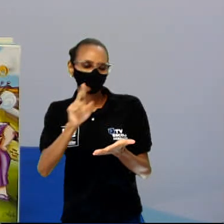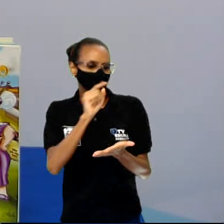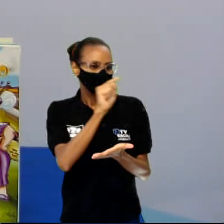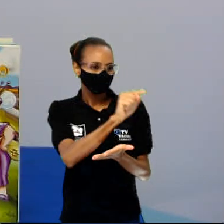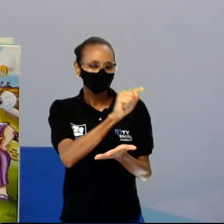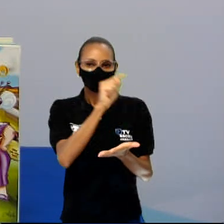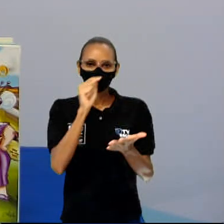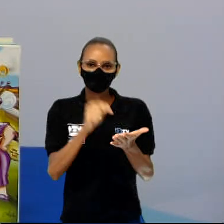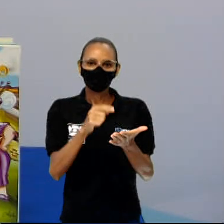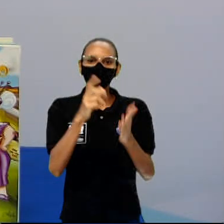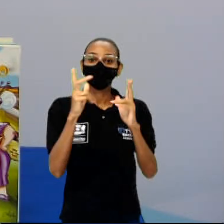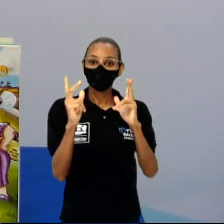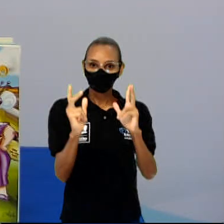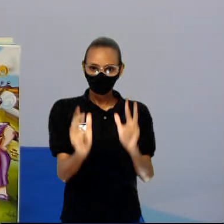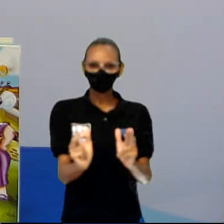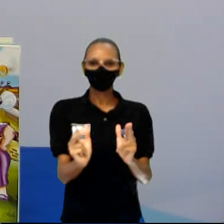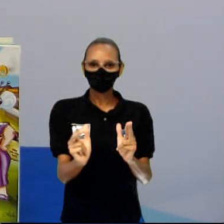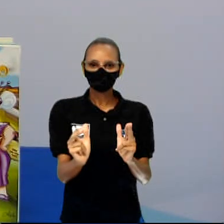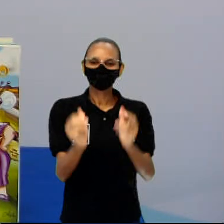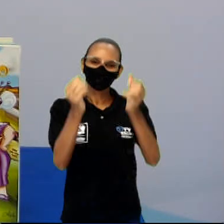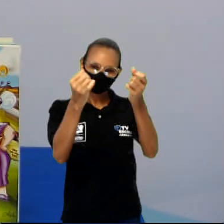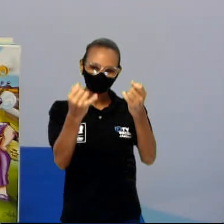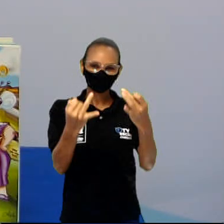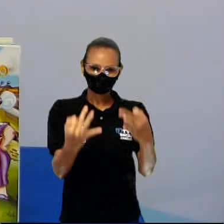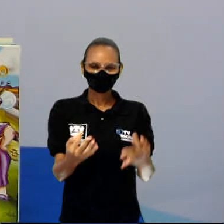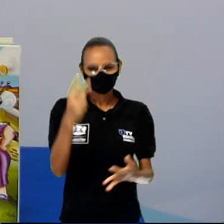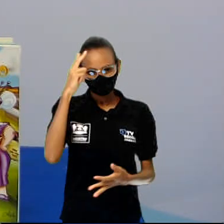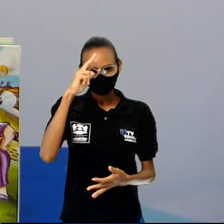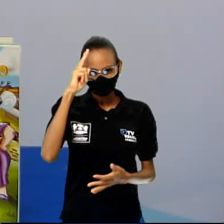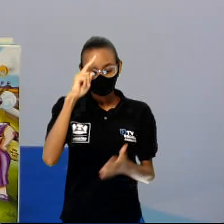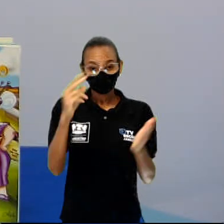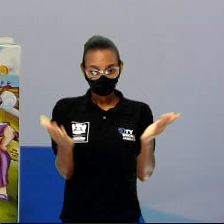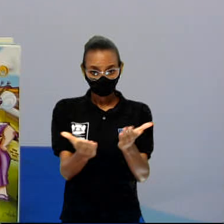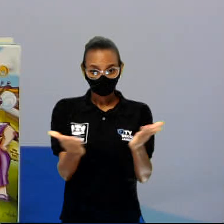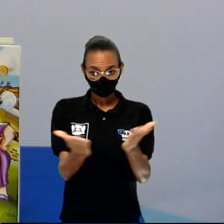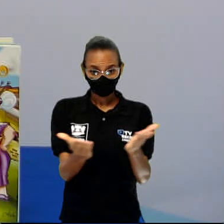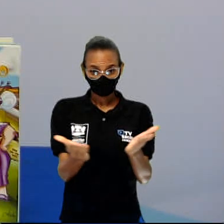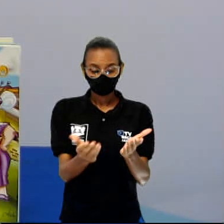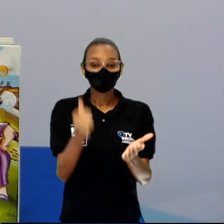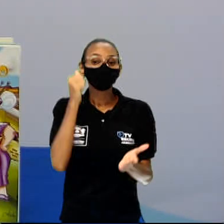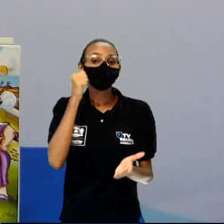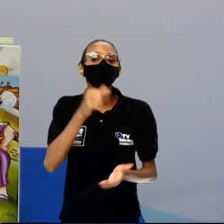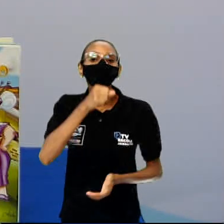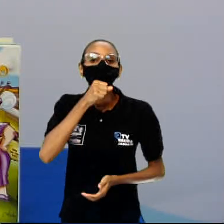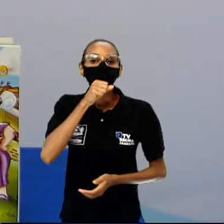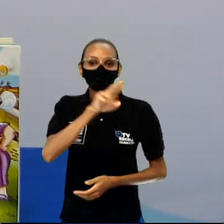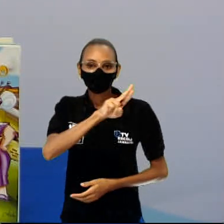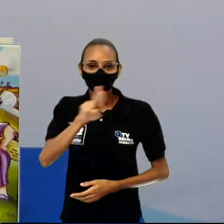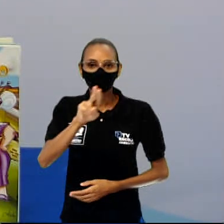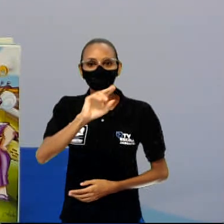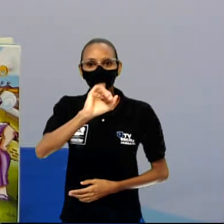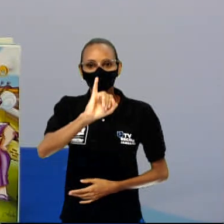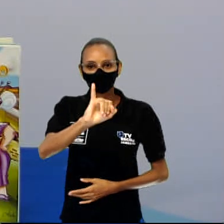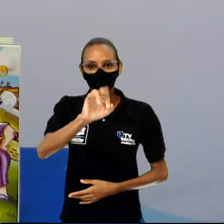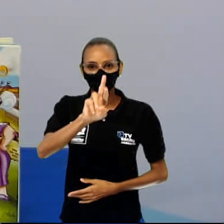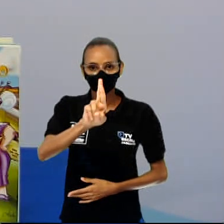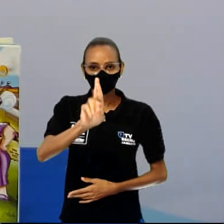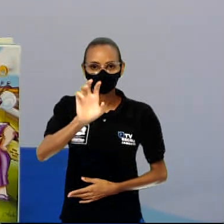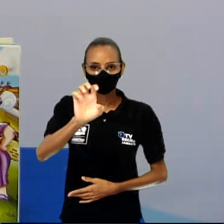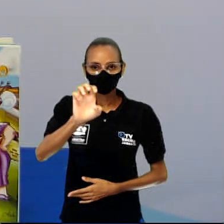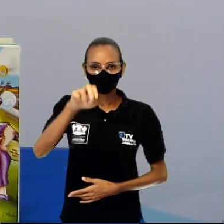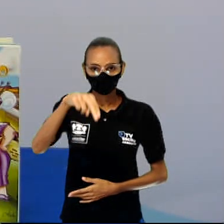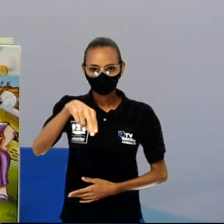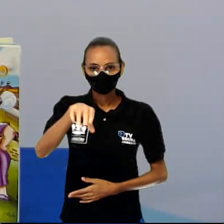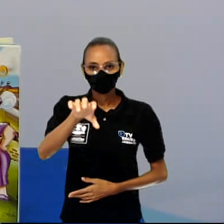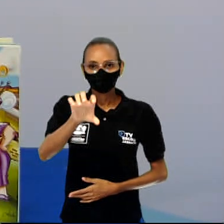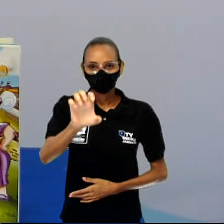E hoje eu vou mostrar para vocês, vou contar um pouco dessa história aqui, da história da avó Irene. A vovó Irene, que é